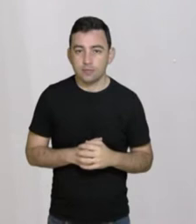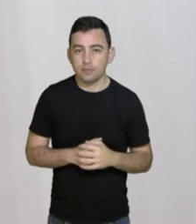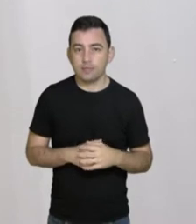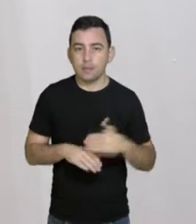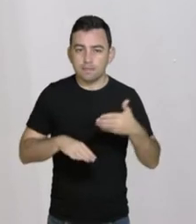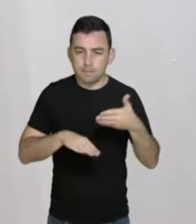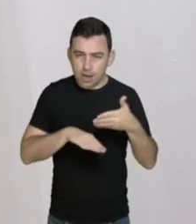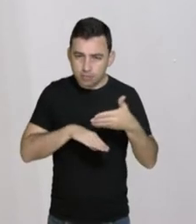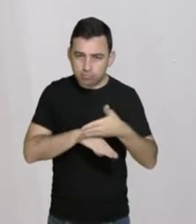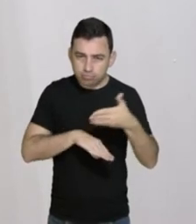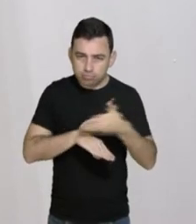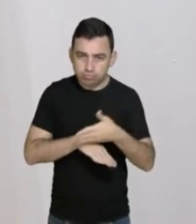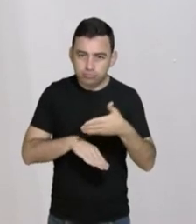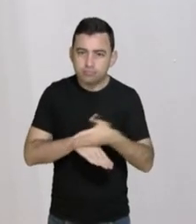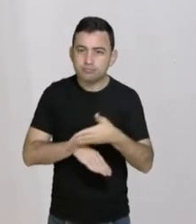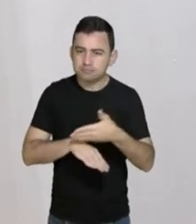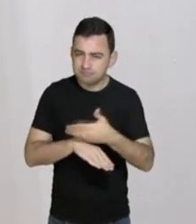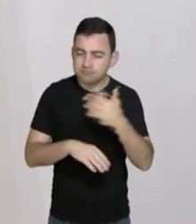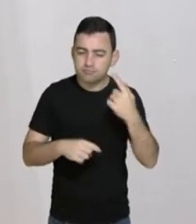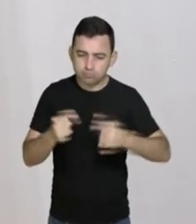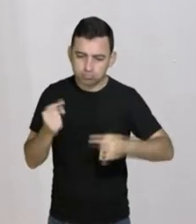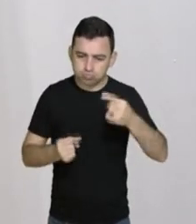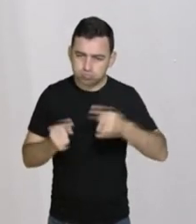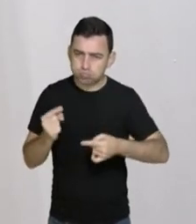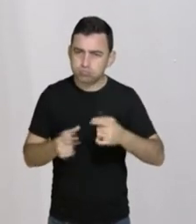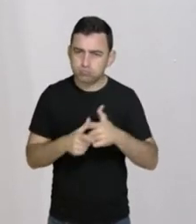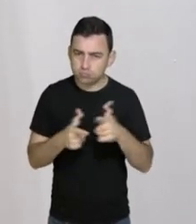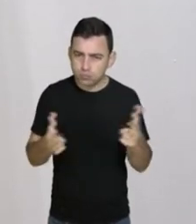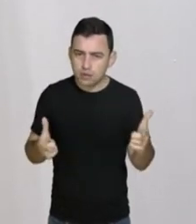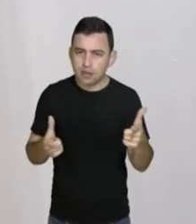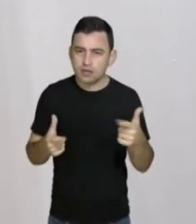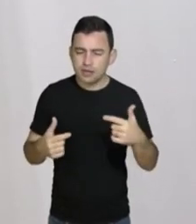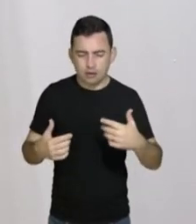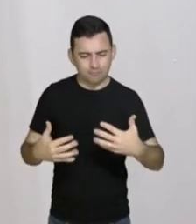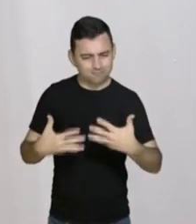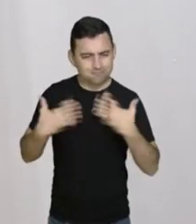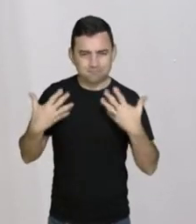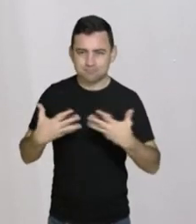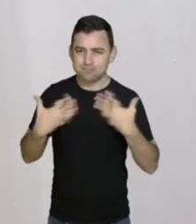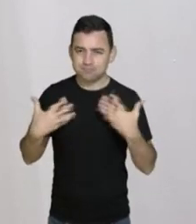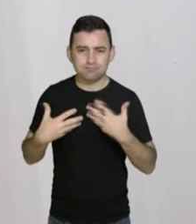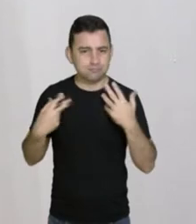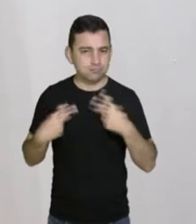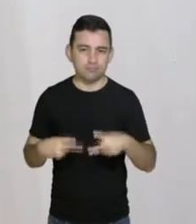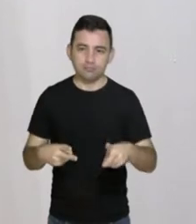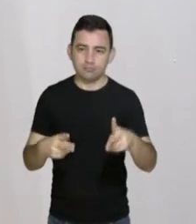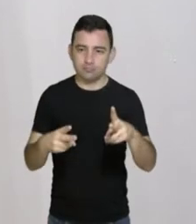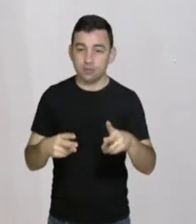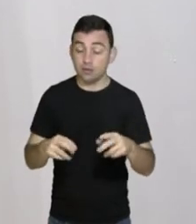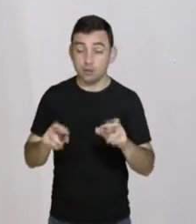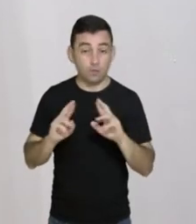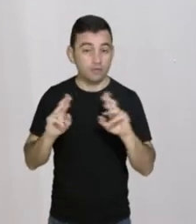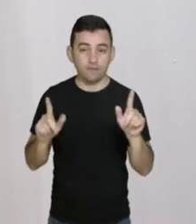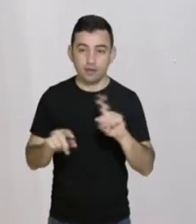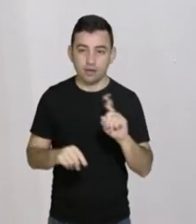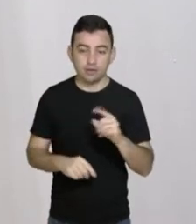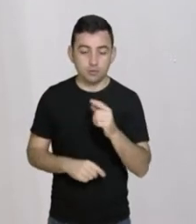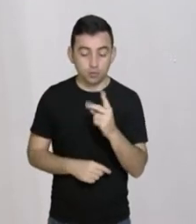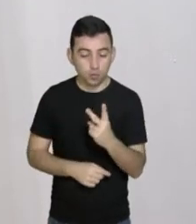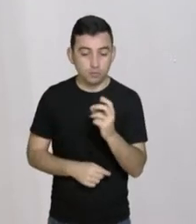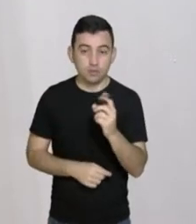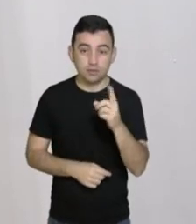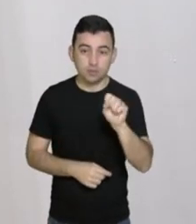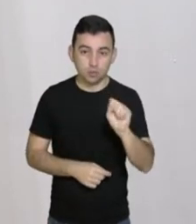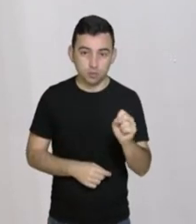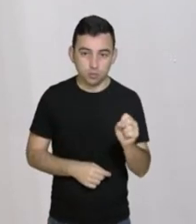Participar dessas grandes discussões sempre me foi instigado, e não foi diferente em 2018.